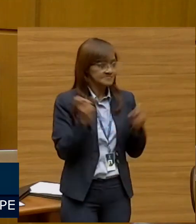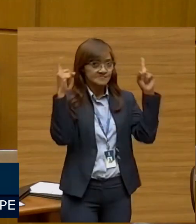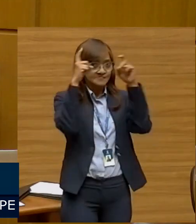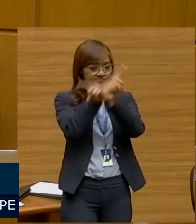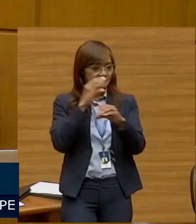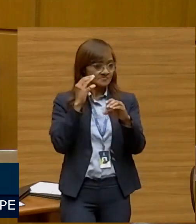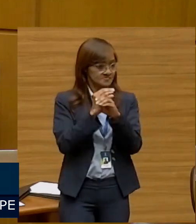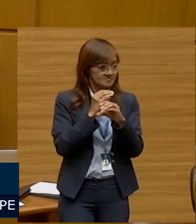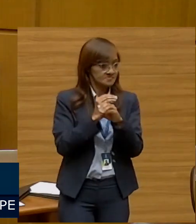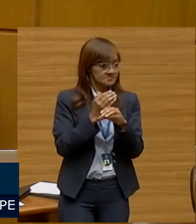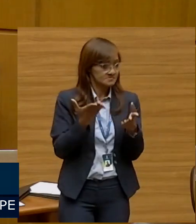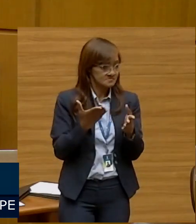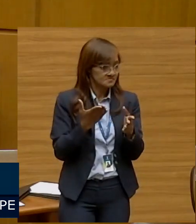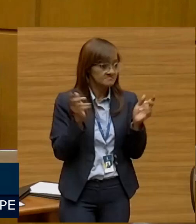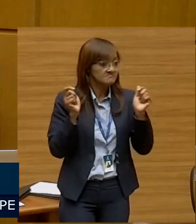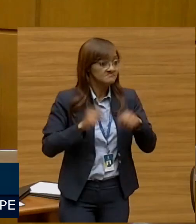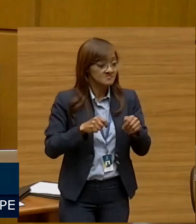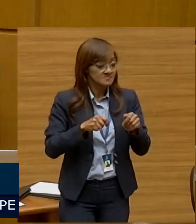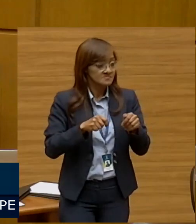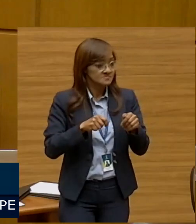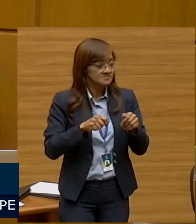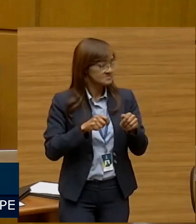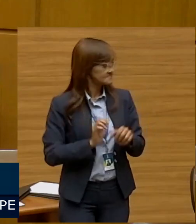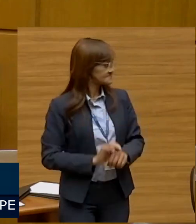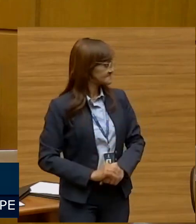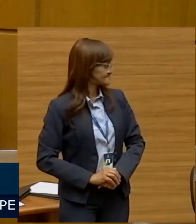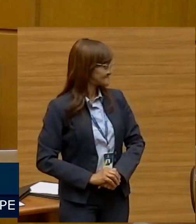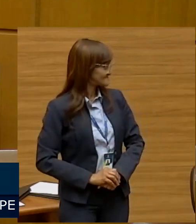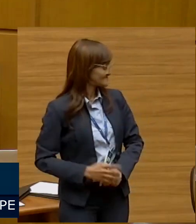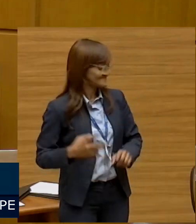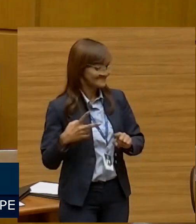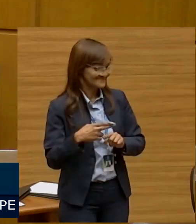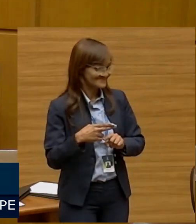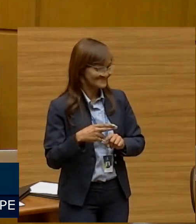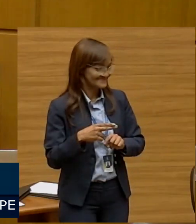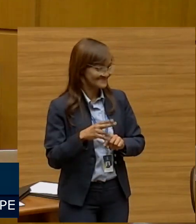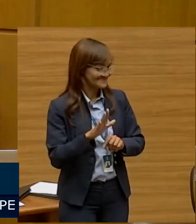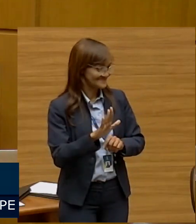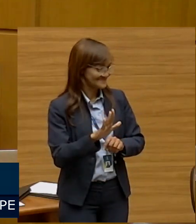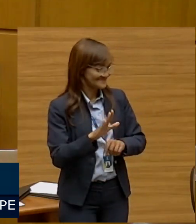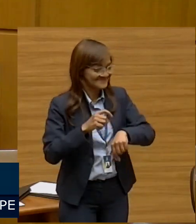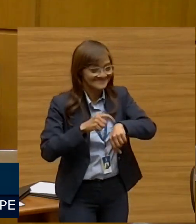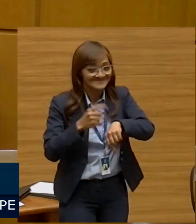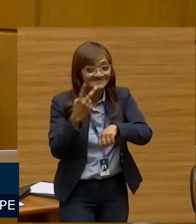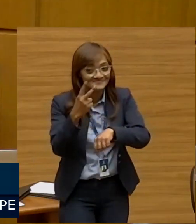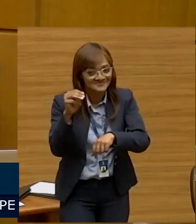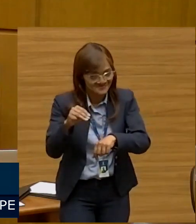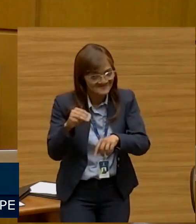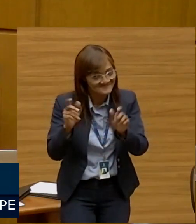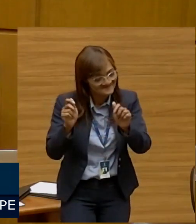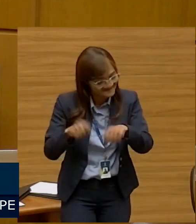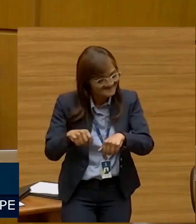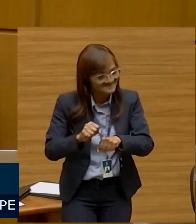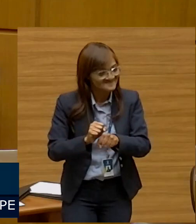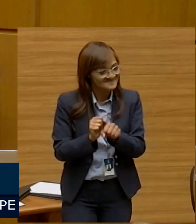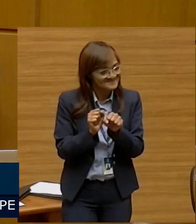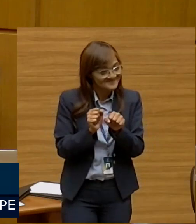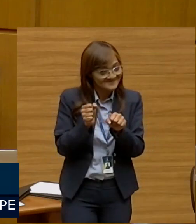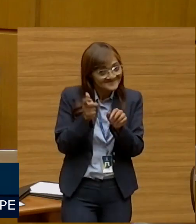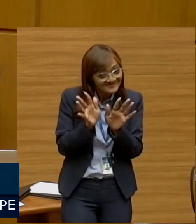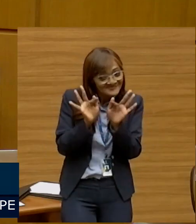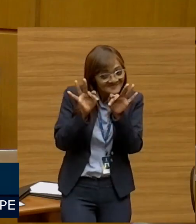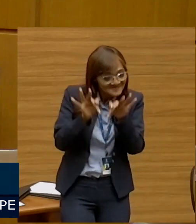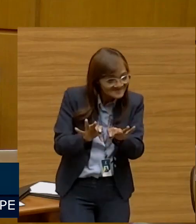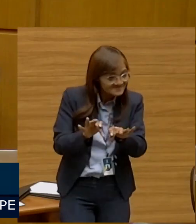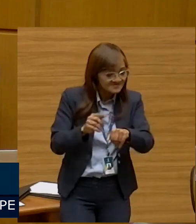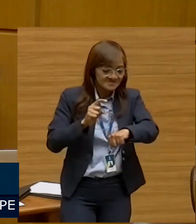pode levar a um diagnóstico errado. Mais 2 minutos, Juliana, para você finalizar.